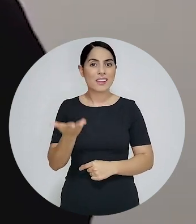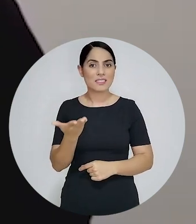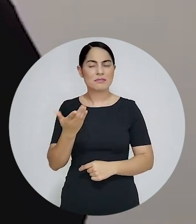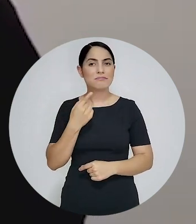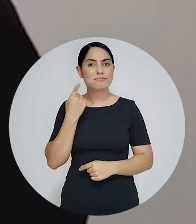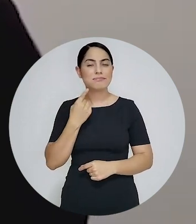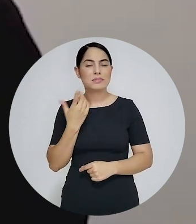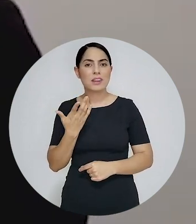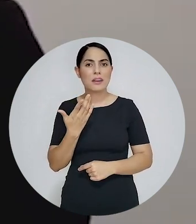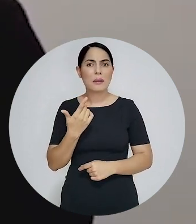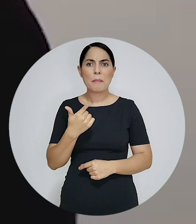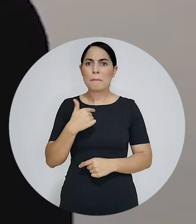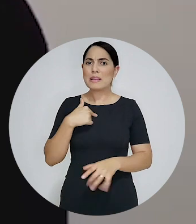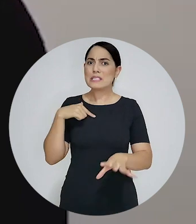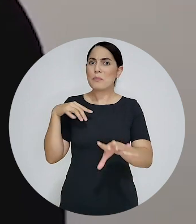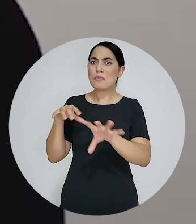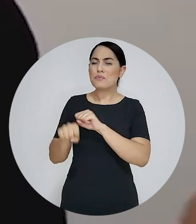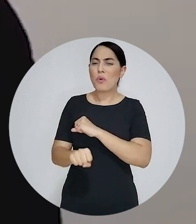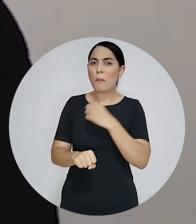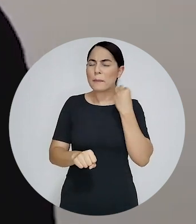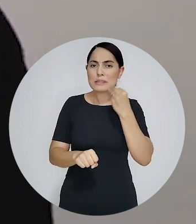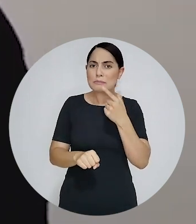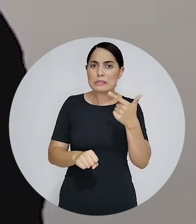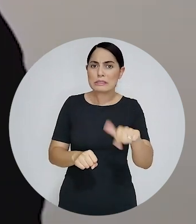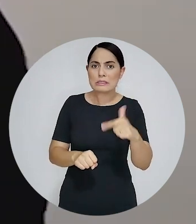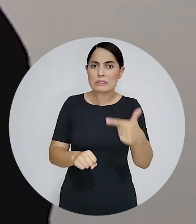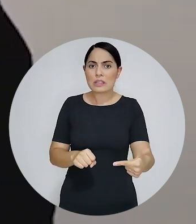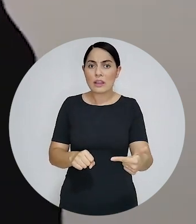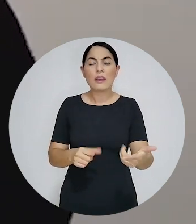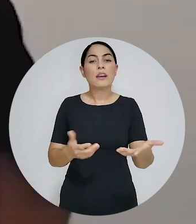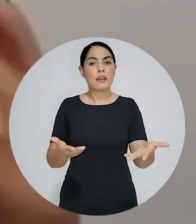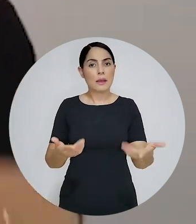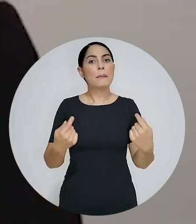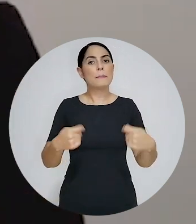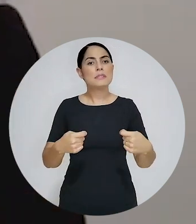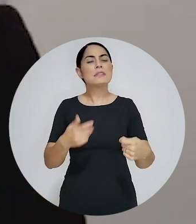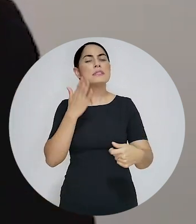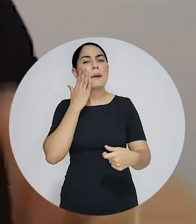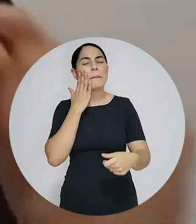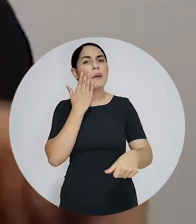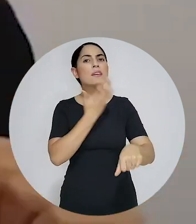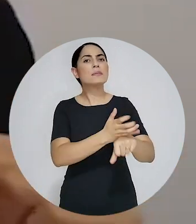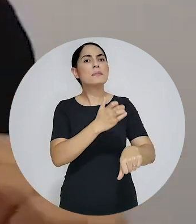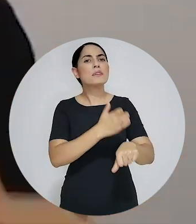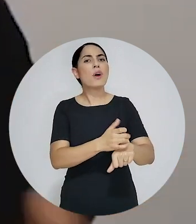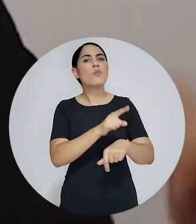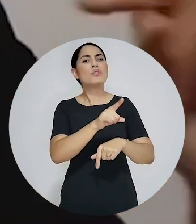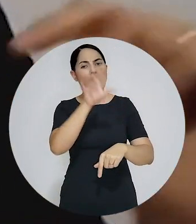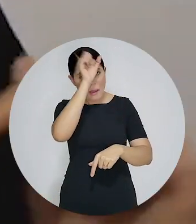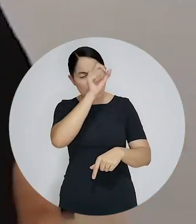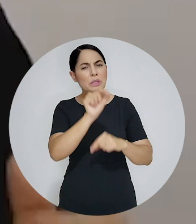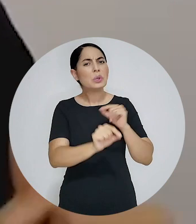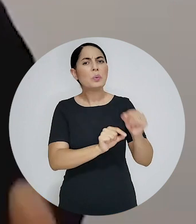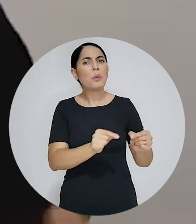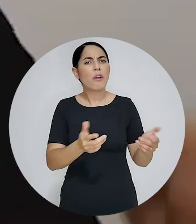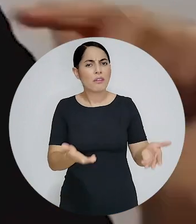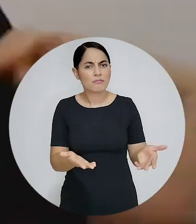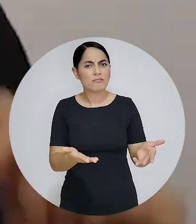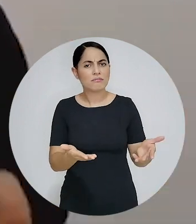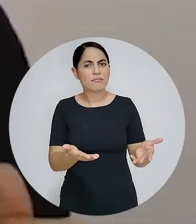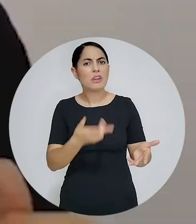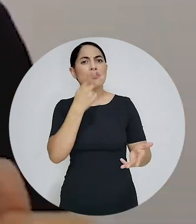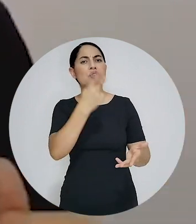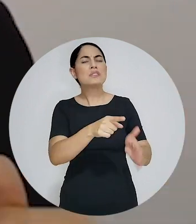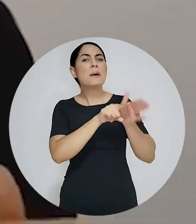demandado experiência, né? Mas como experiência se eu acabei de informar? Sim, a experiência, eu quero saber que estágio tu fizeste, o que